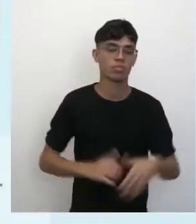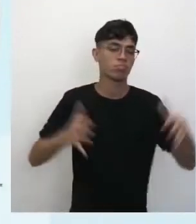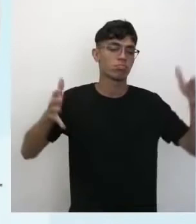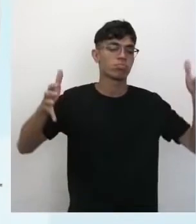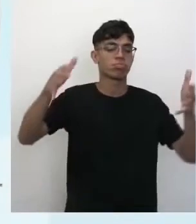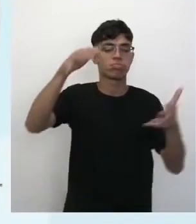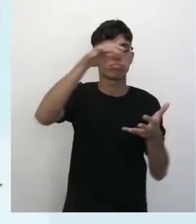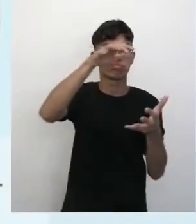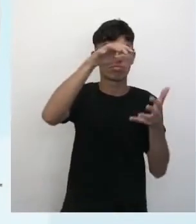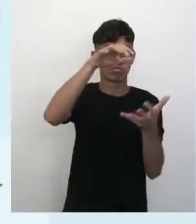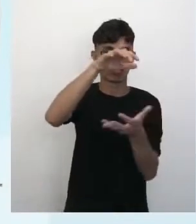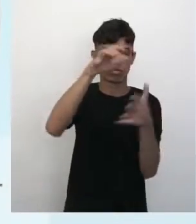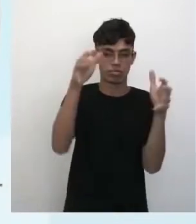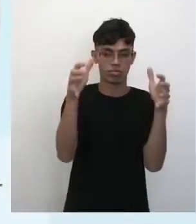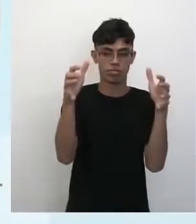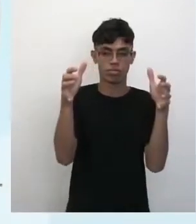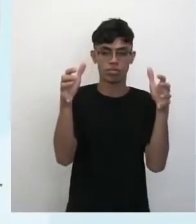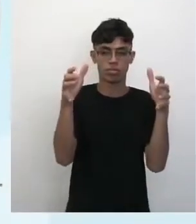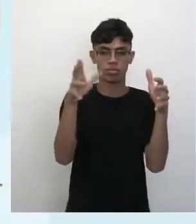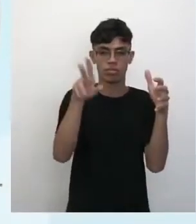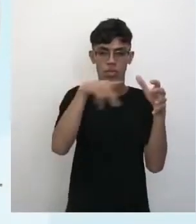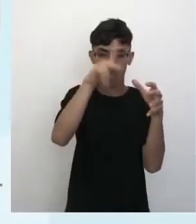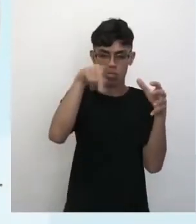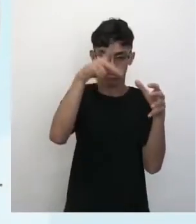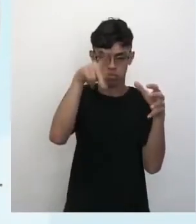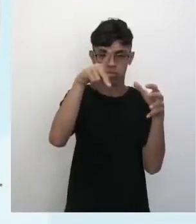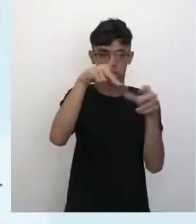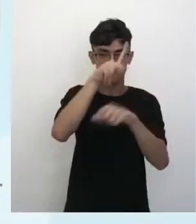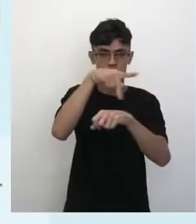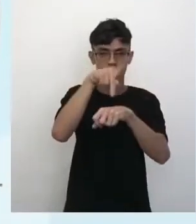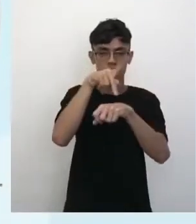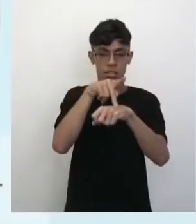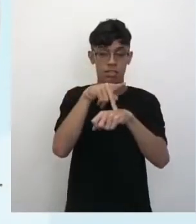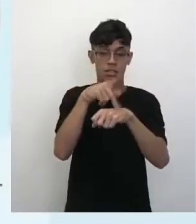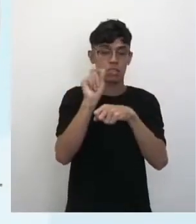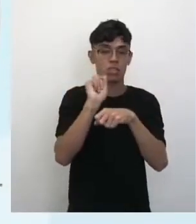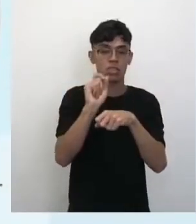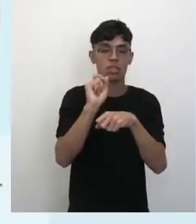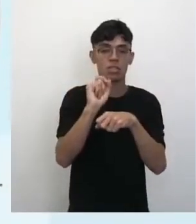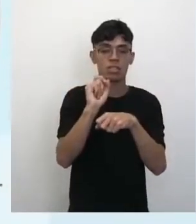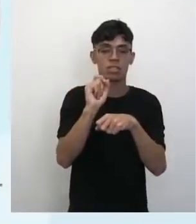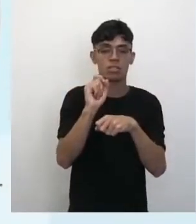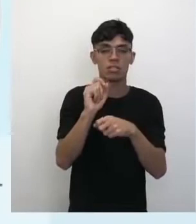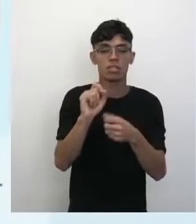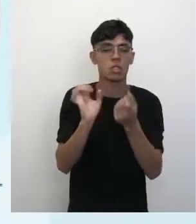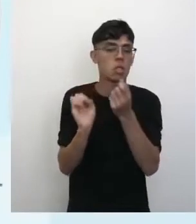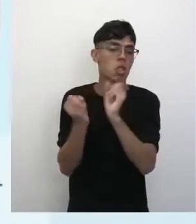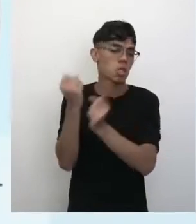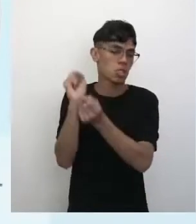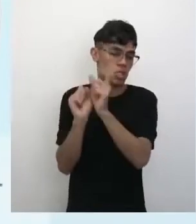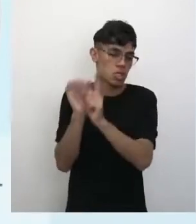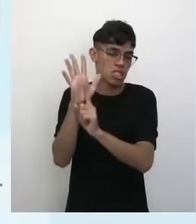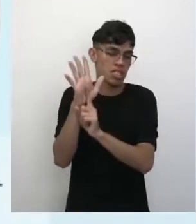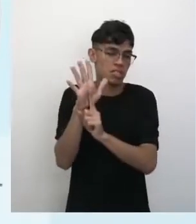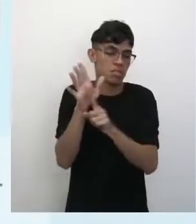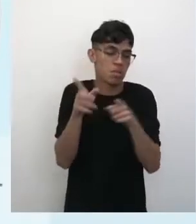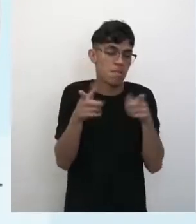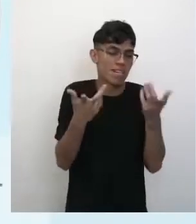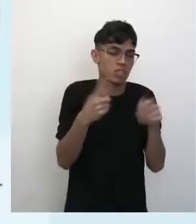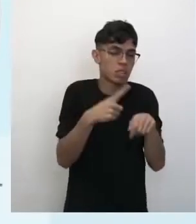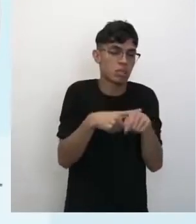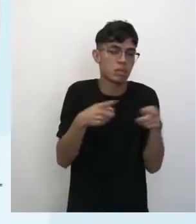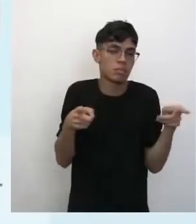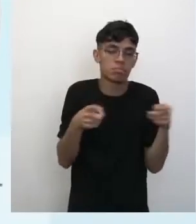para vocês, né, somente os países que são considerados aí recentemente industrializados. Quando fala recentemente industrializados,